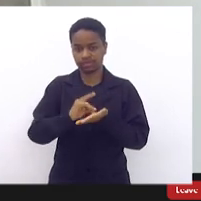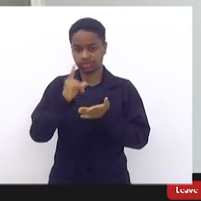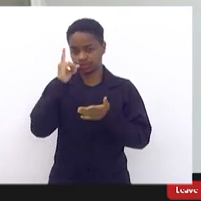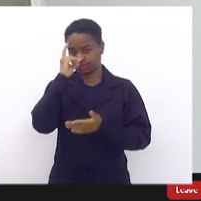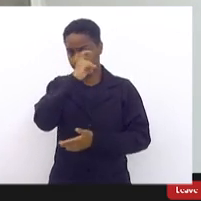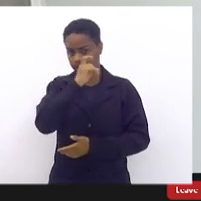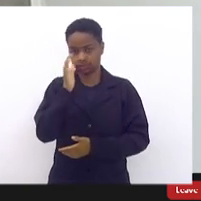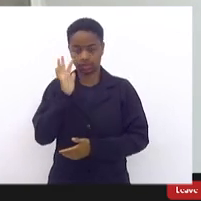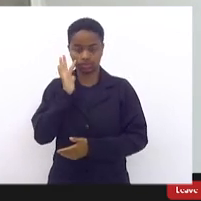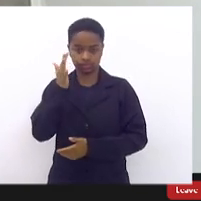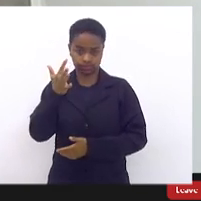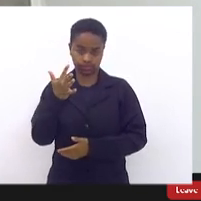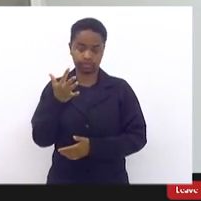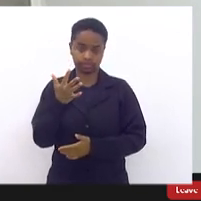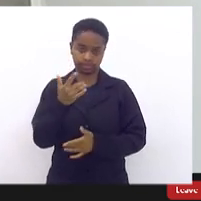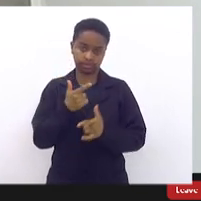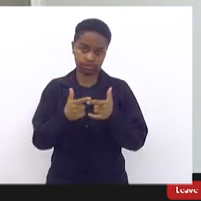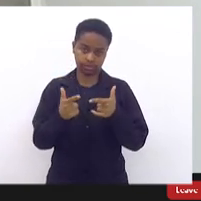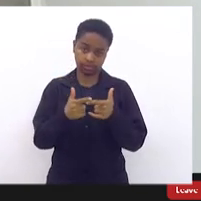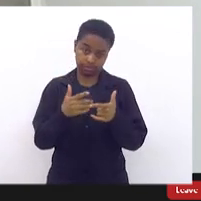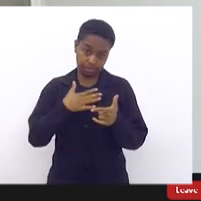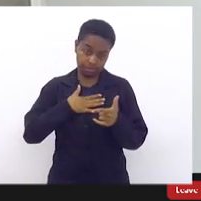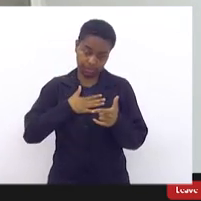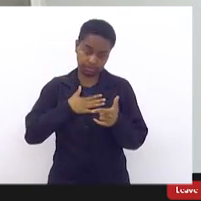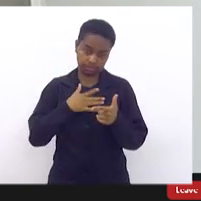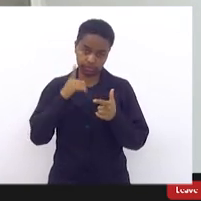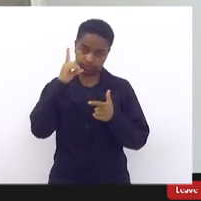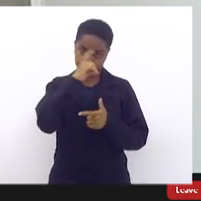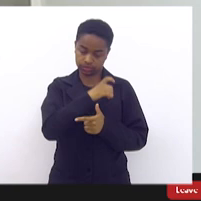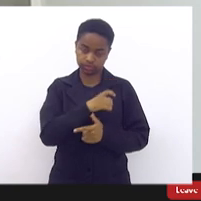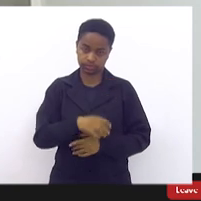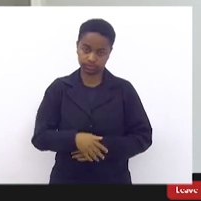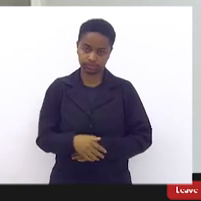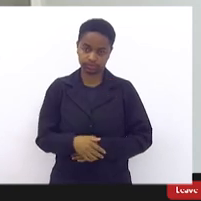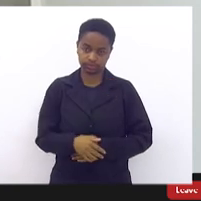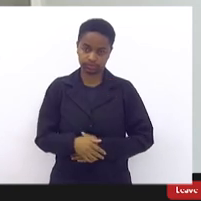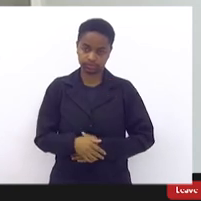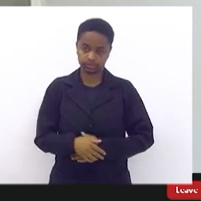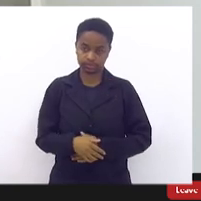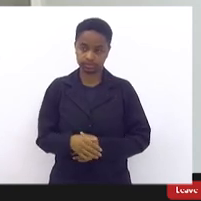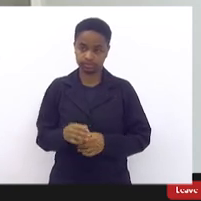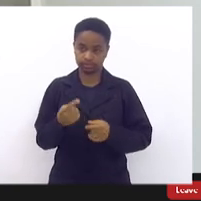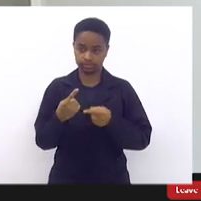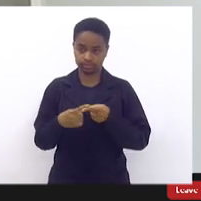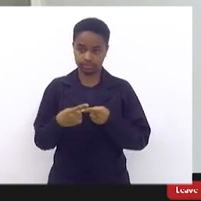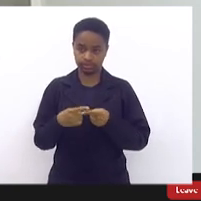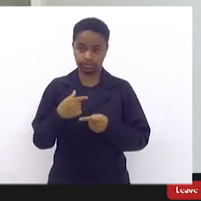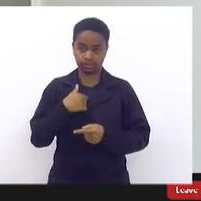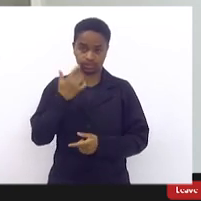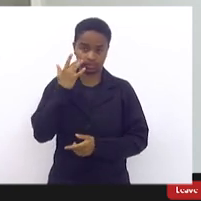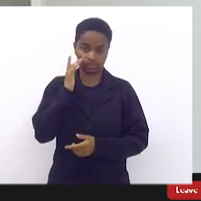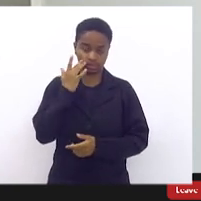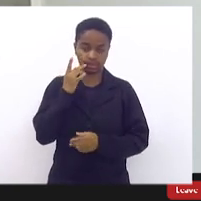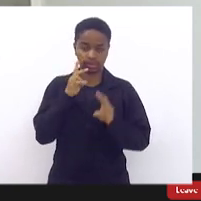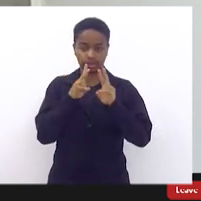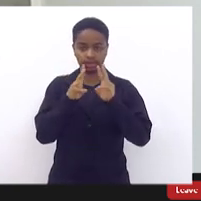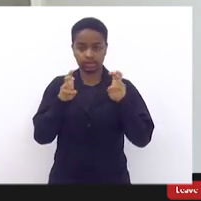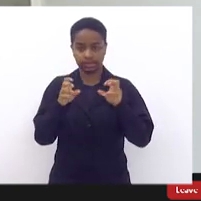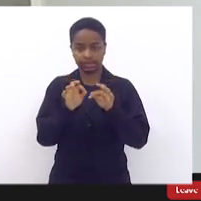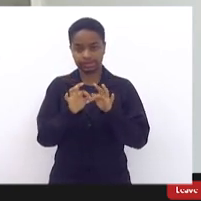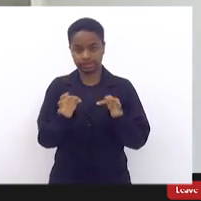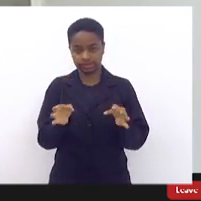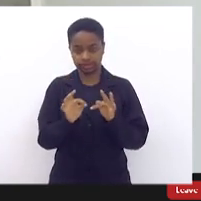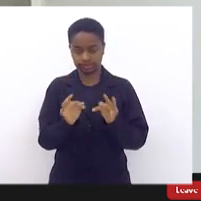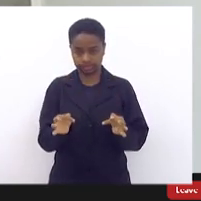de resolver para mim, né? Porque eu acho que não é uma questão simples